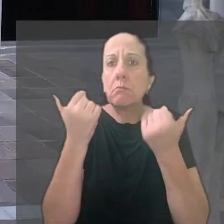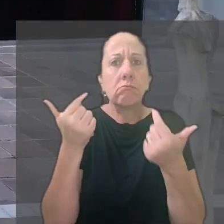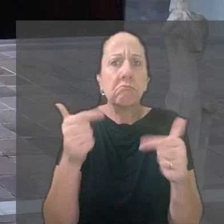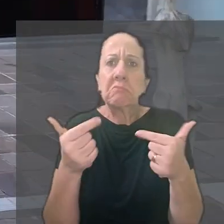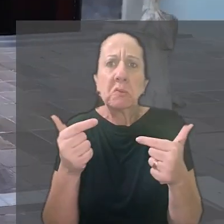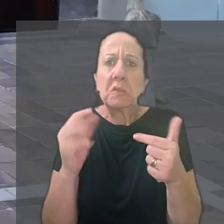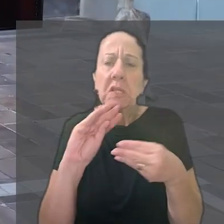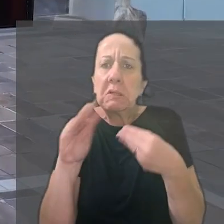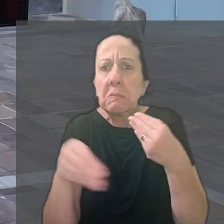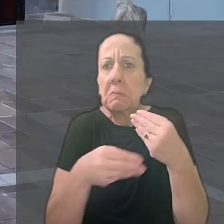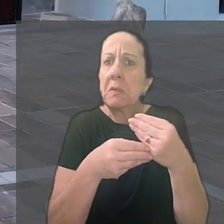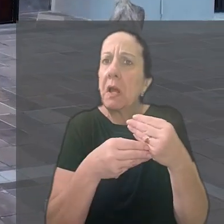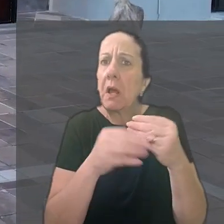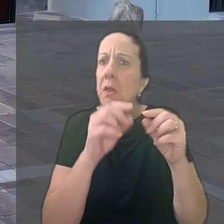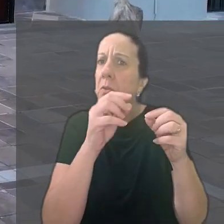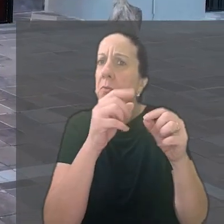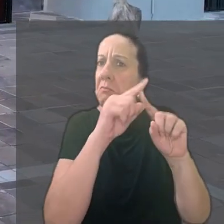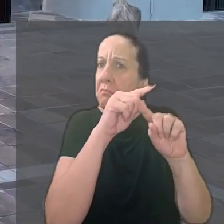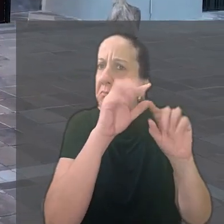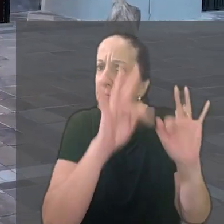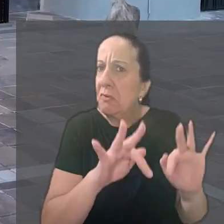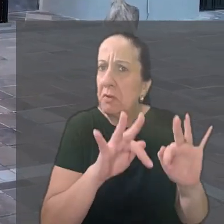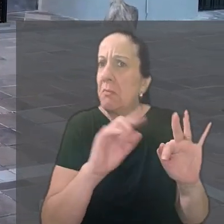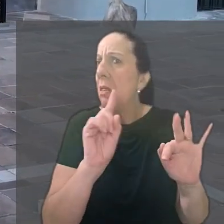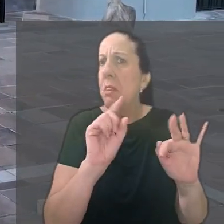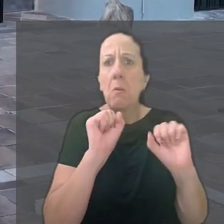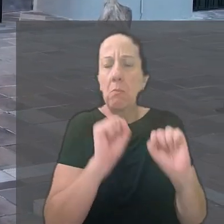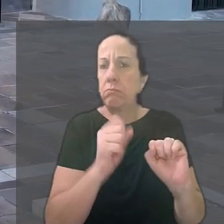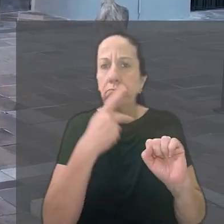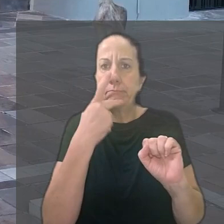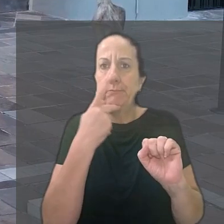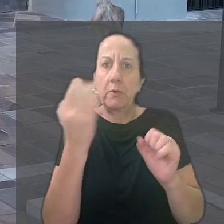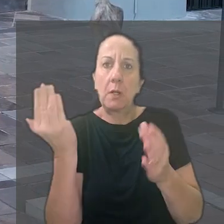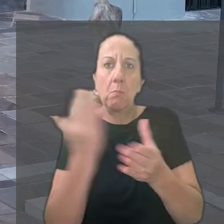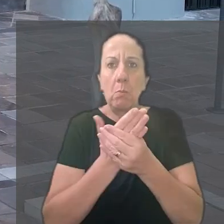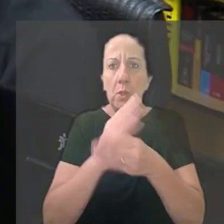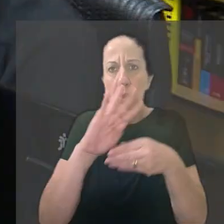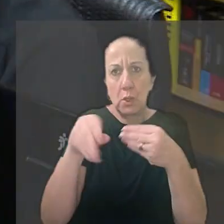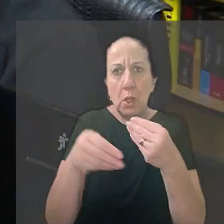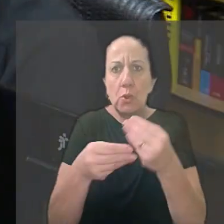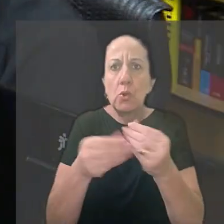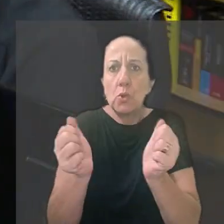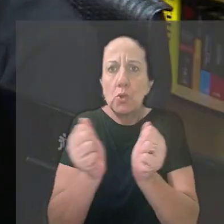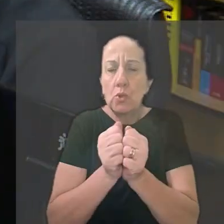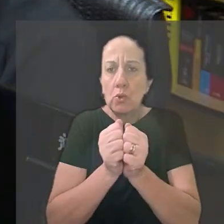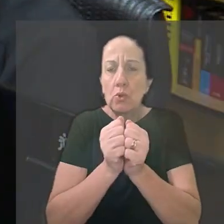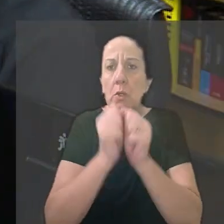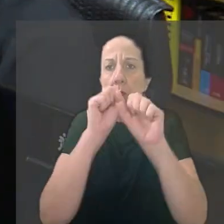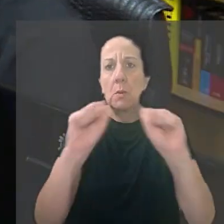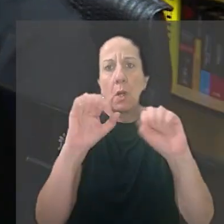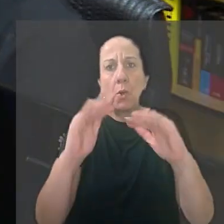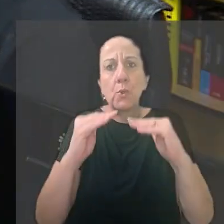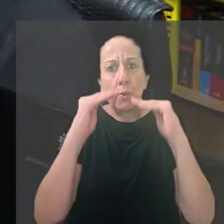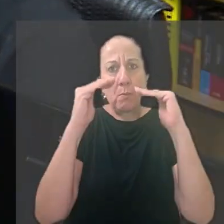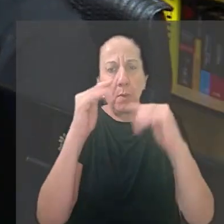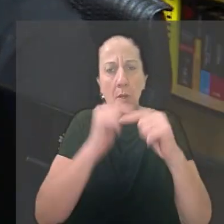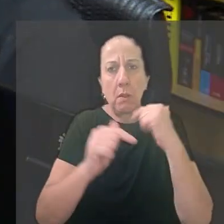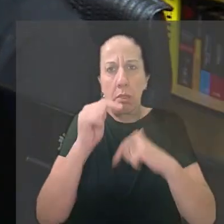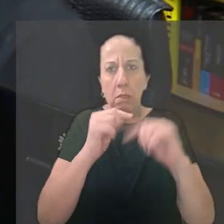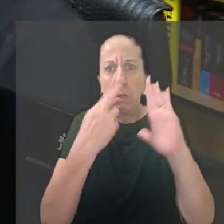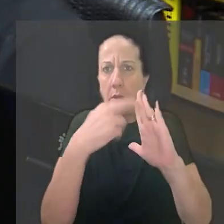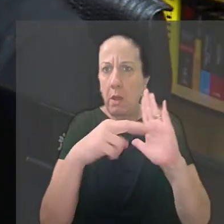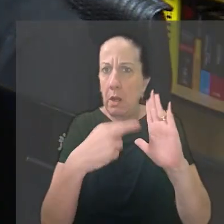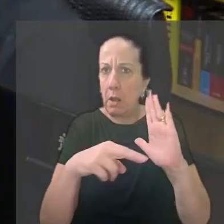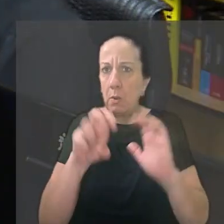não constou no ato de rescisão. Sendo assim, não poderia ser alegada no processo. No Tribunal Superior do Trabalho, o relator